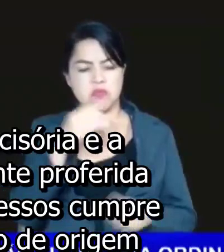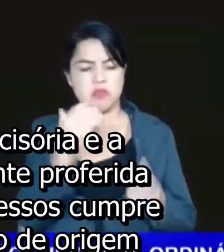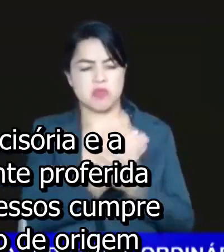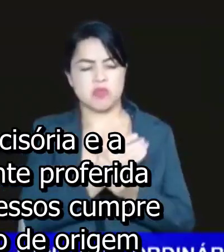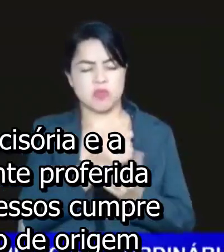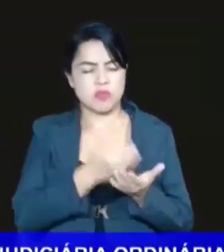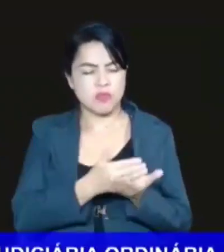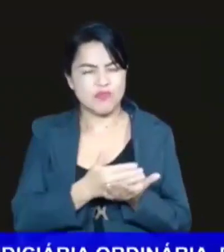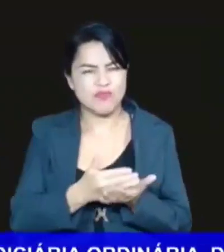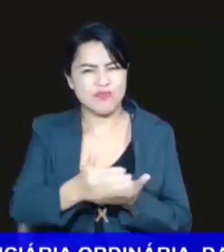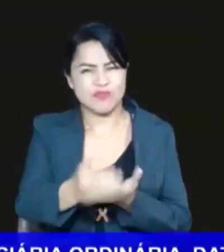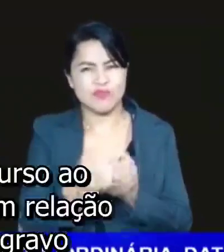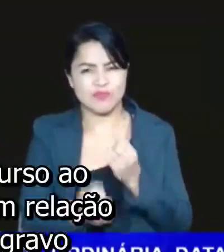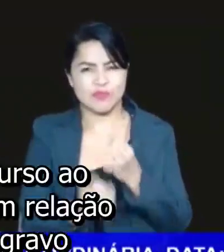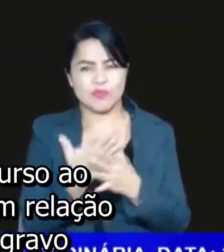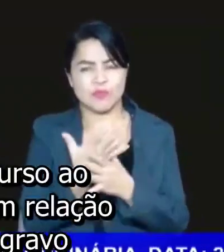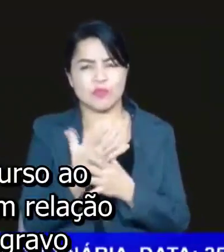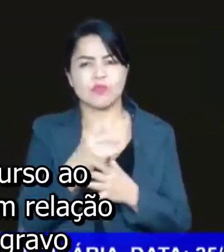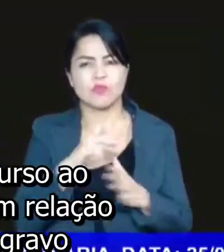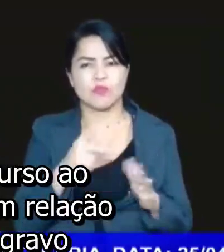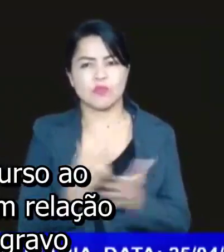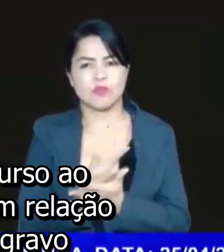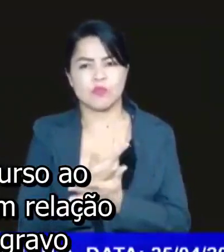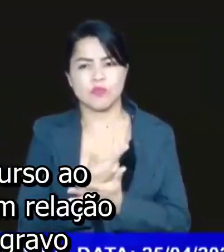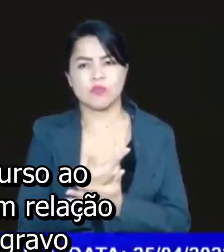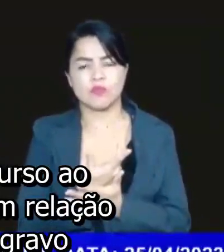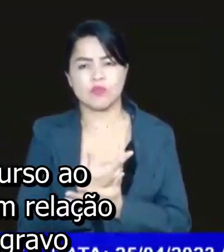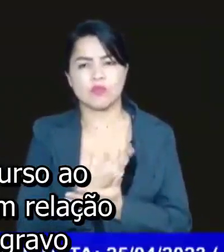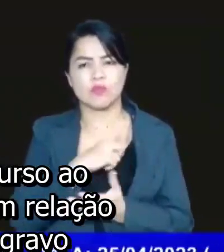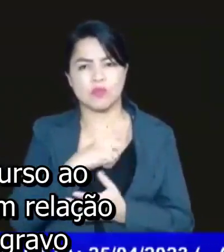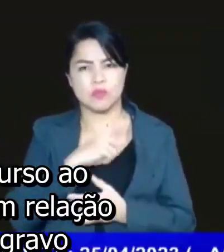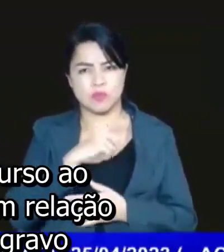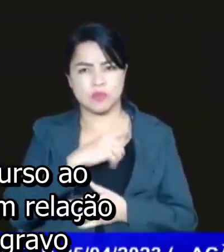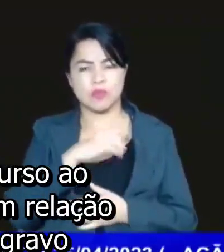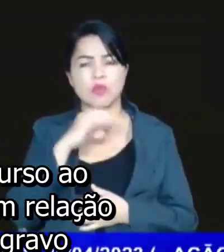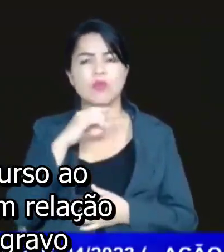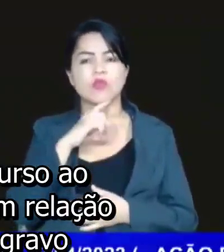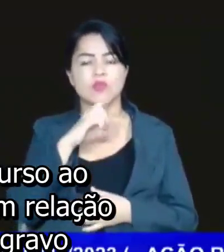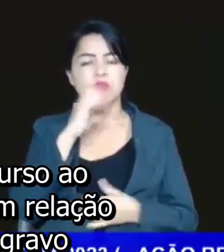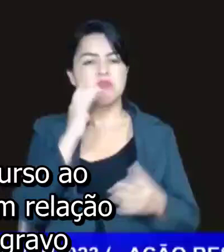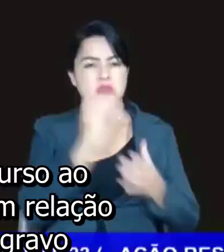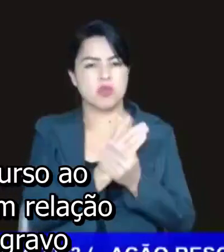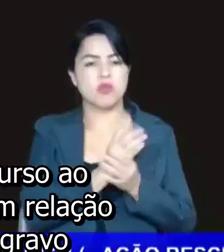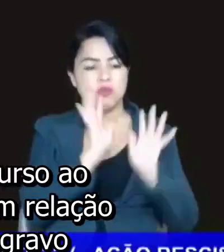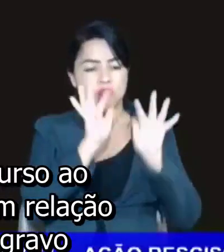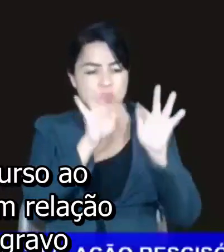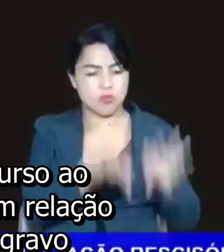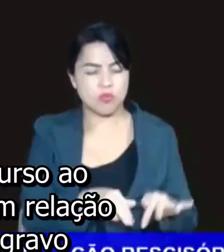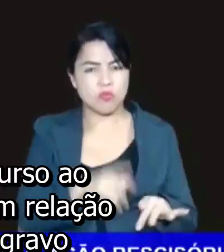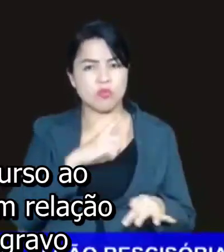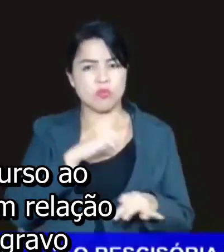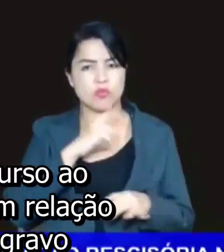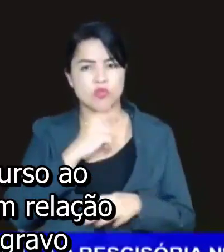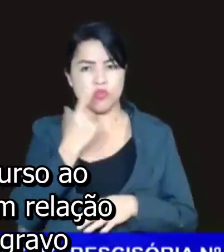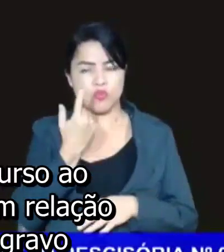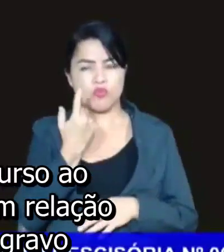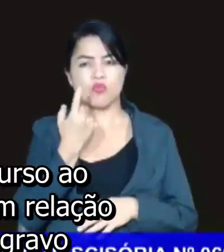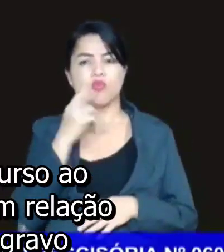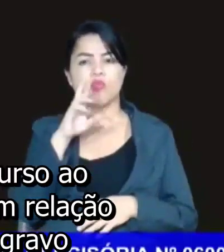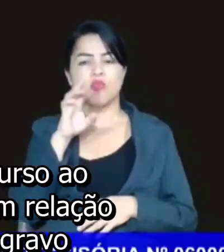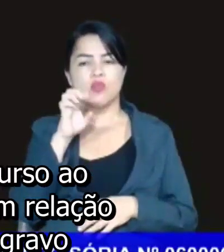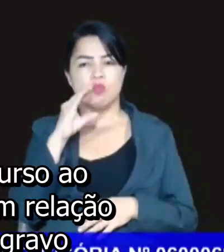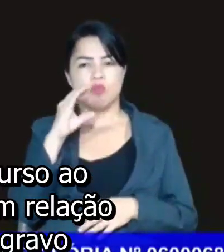origem, na representação de origem, houve a condenação por essa corte, houve um recurso ao Tribunal